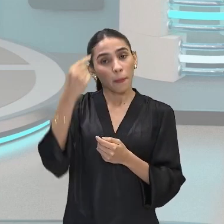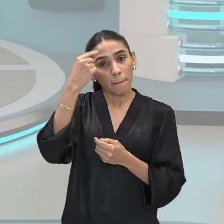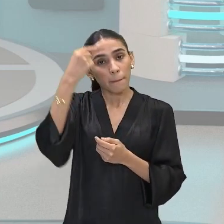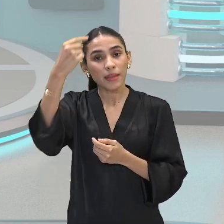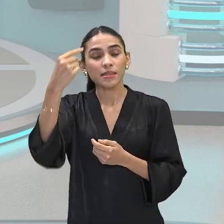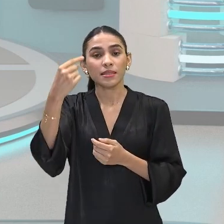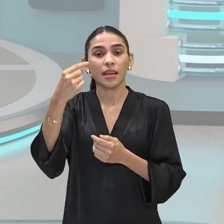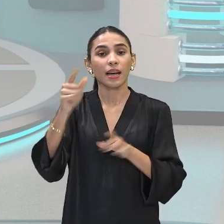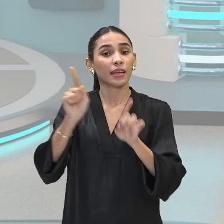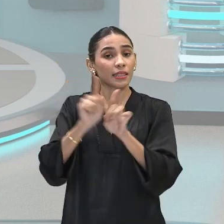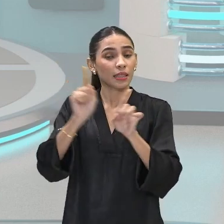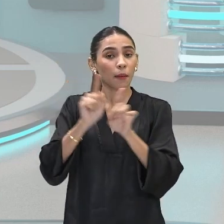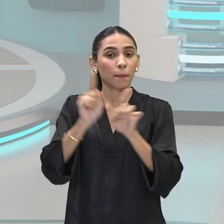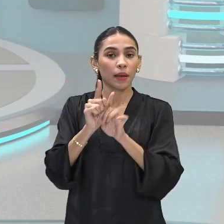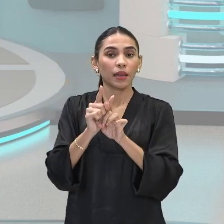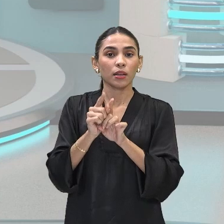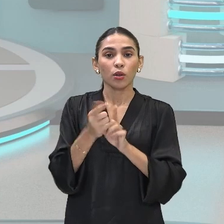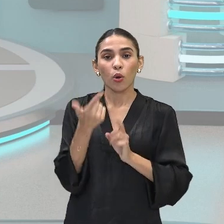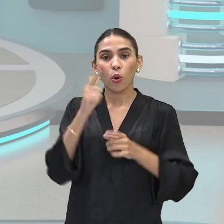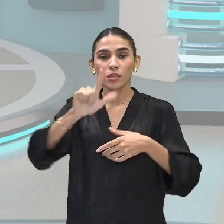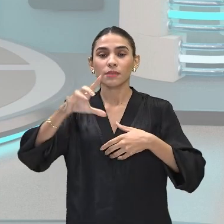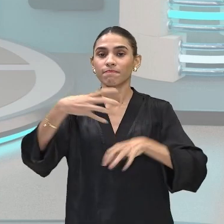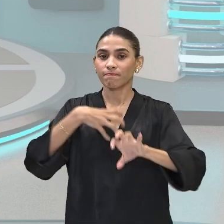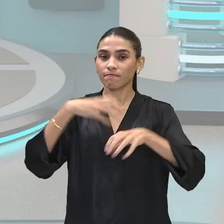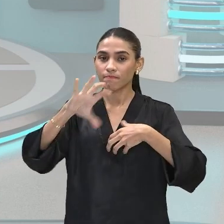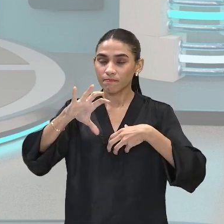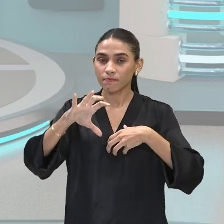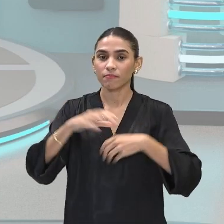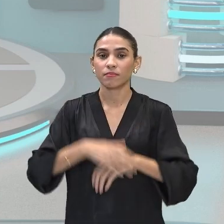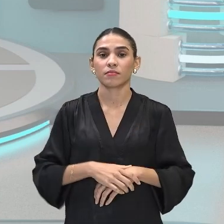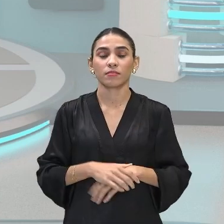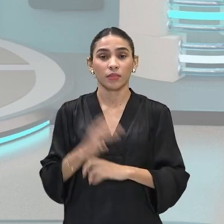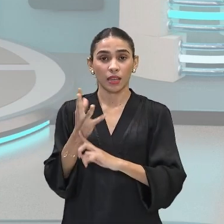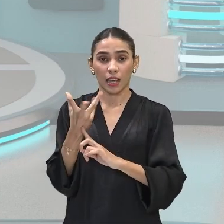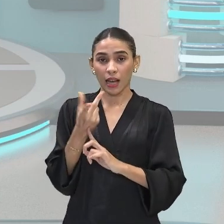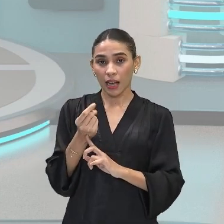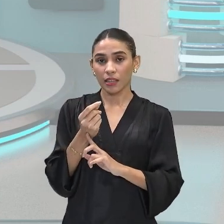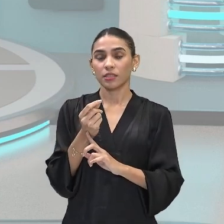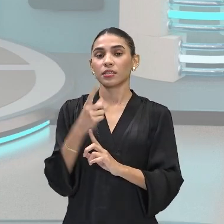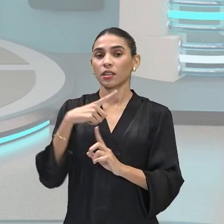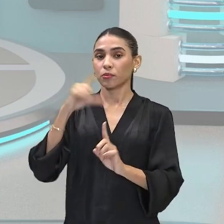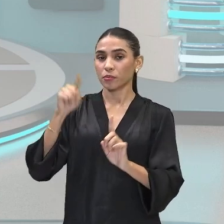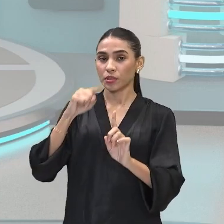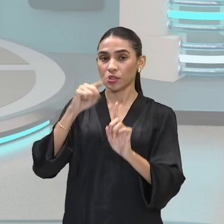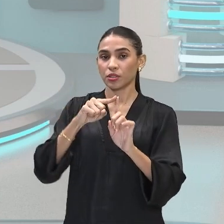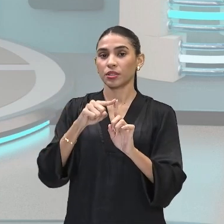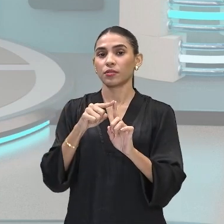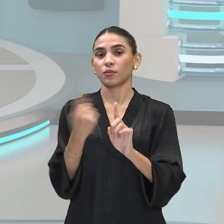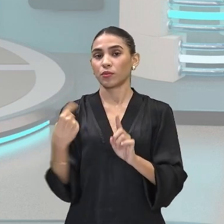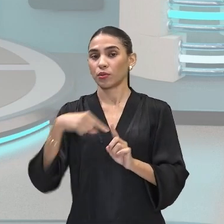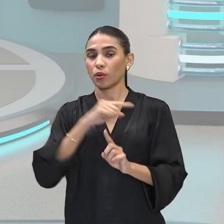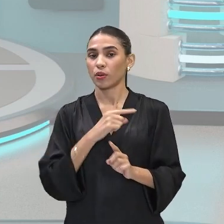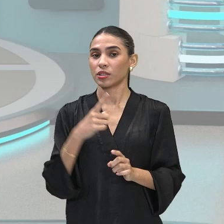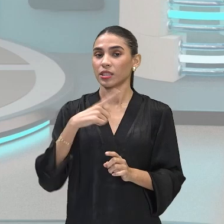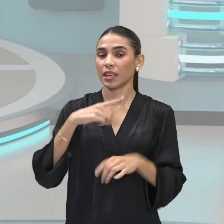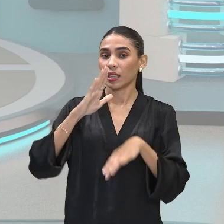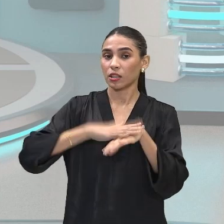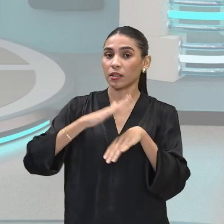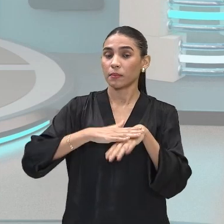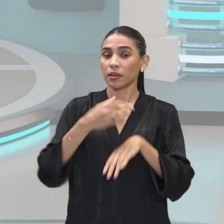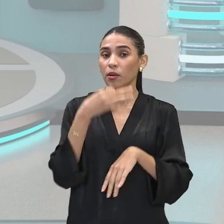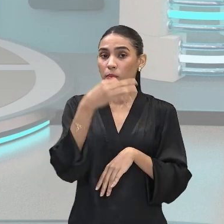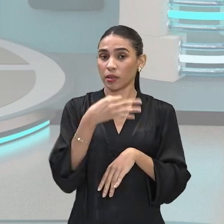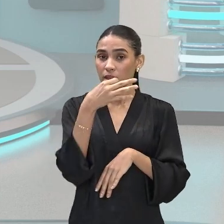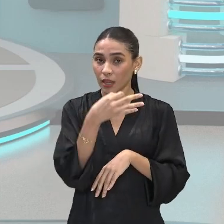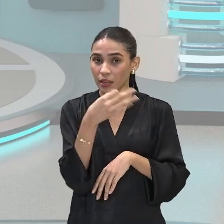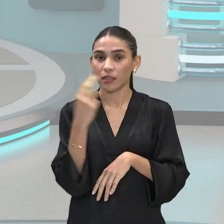e se posicionar. A arte, ela vem exatamente para que possamos ter a criticidade, a